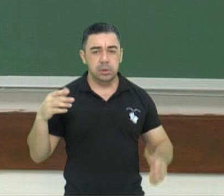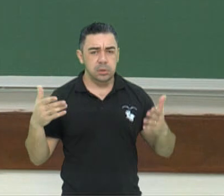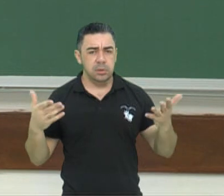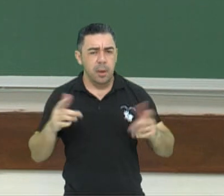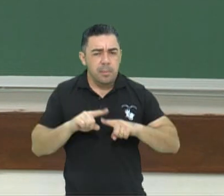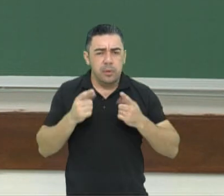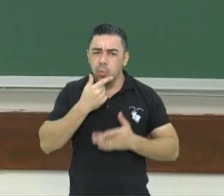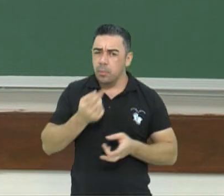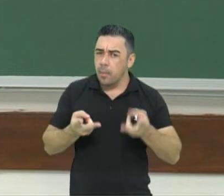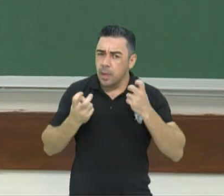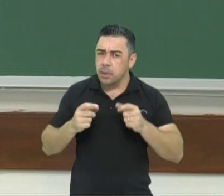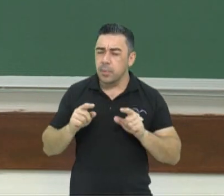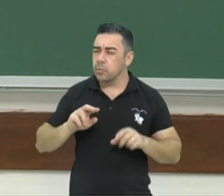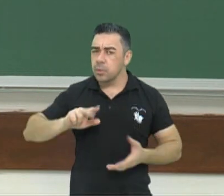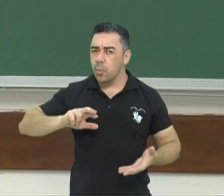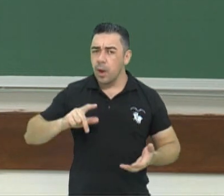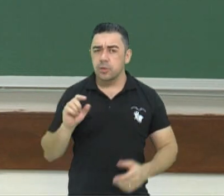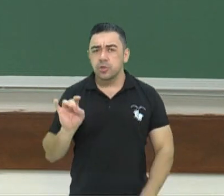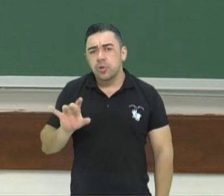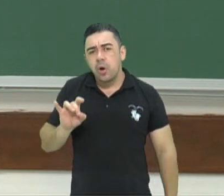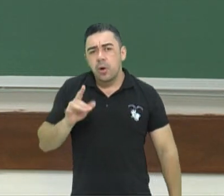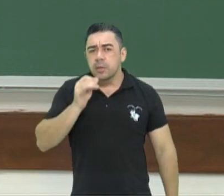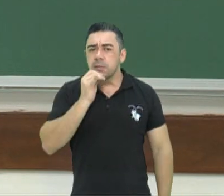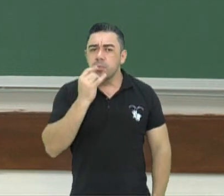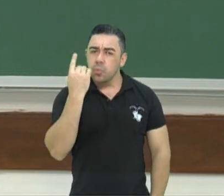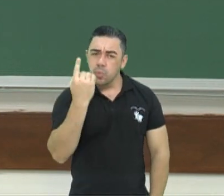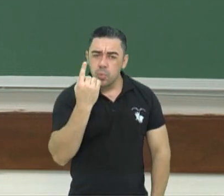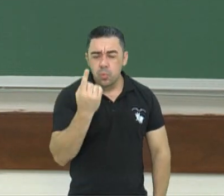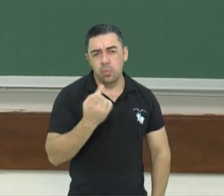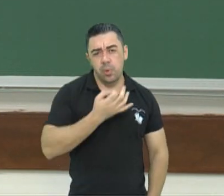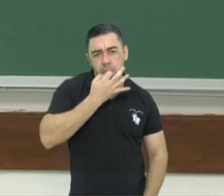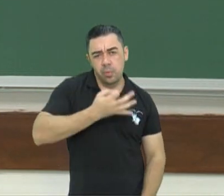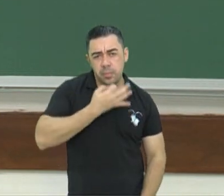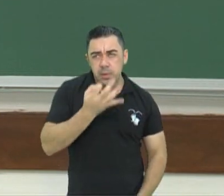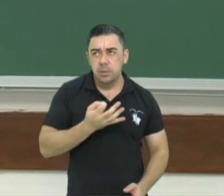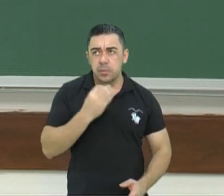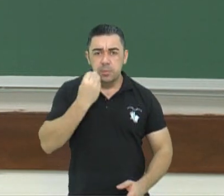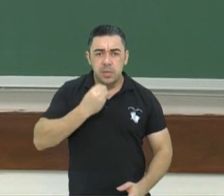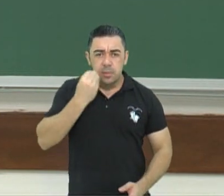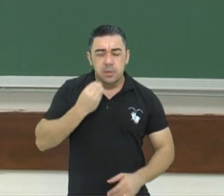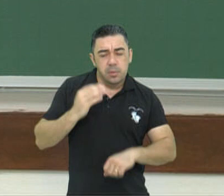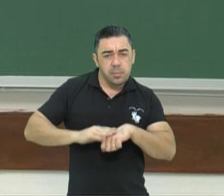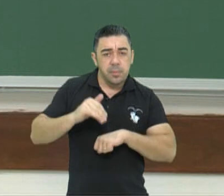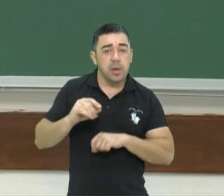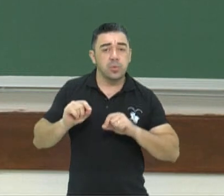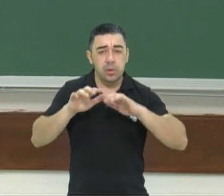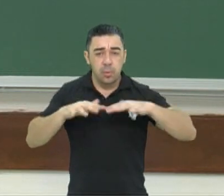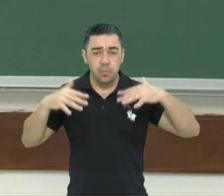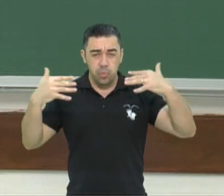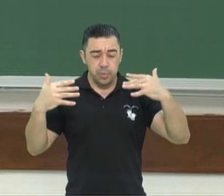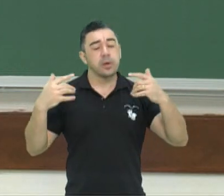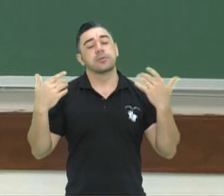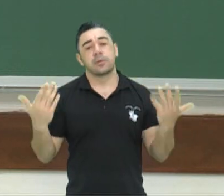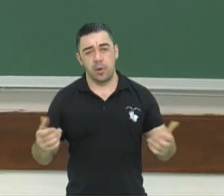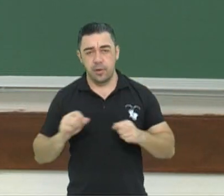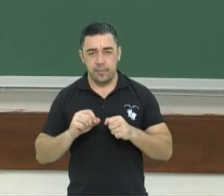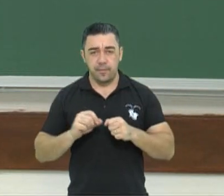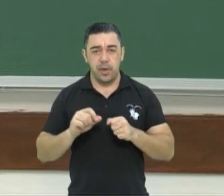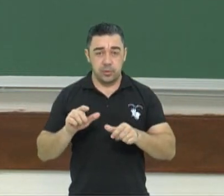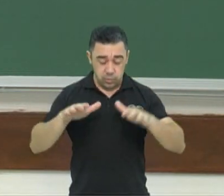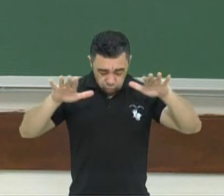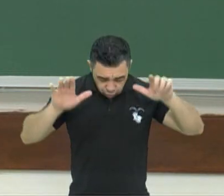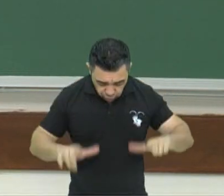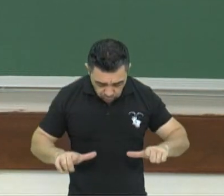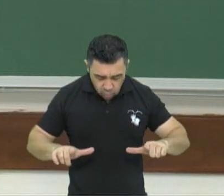mas mesmo assim não existe uma argumentação maior, não existe uma experimentação maior do público. O que ele fez? Ele colocou a obra no